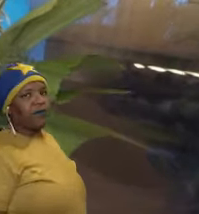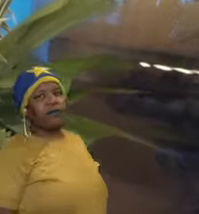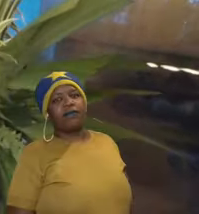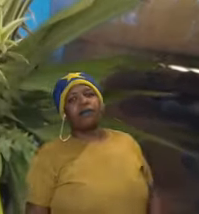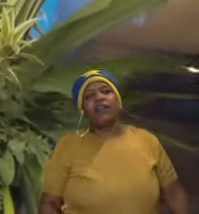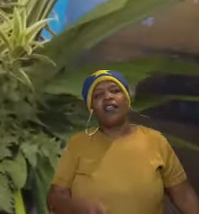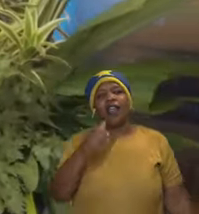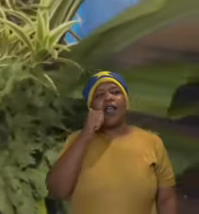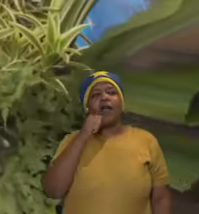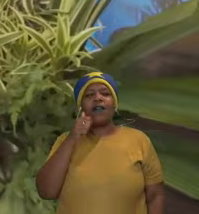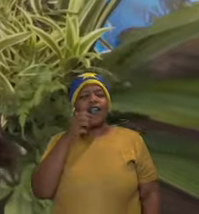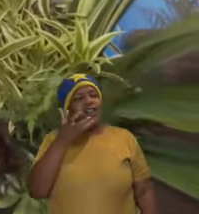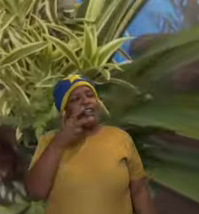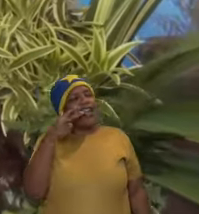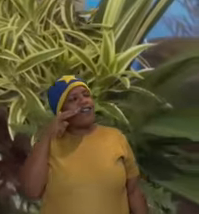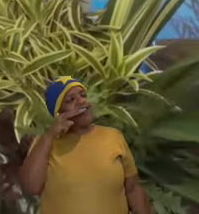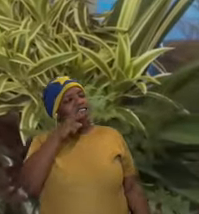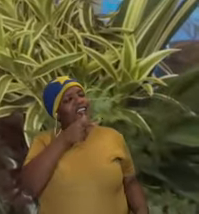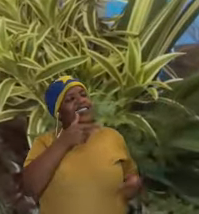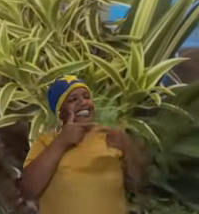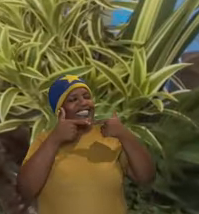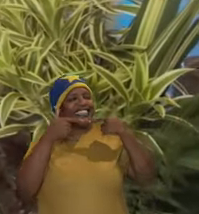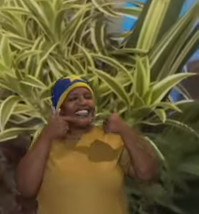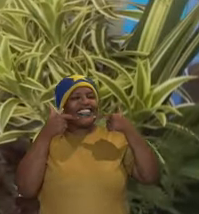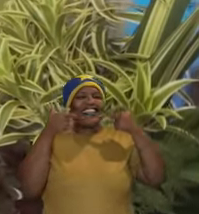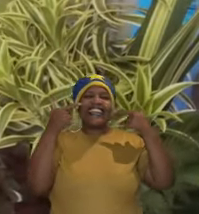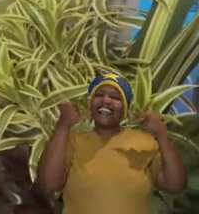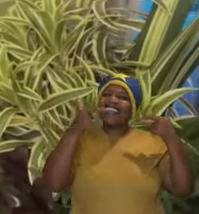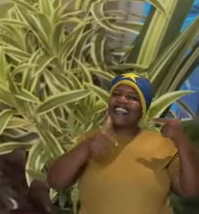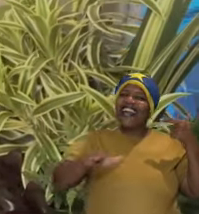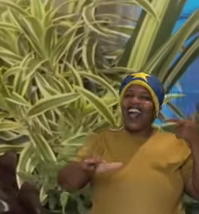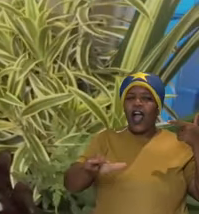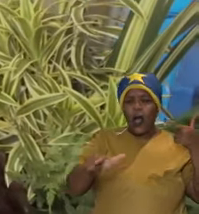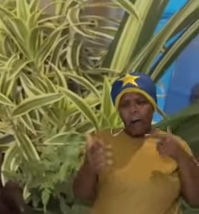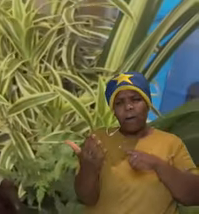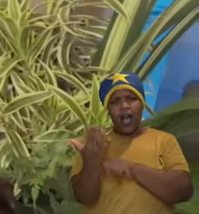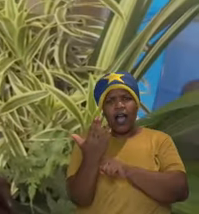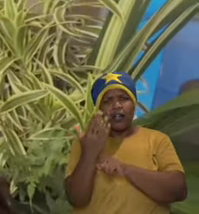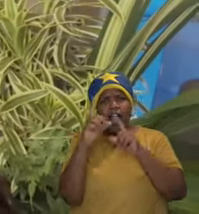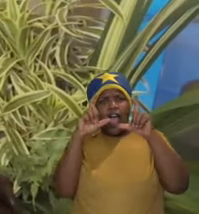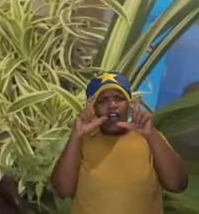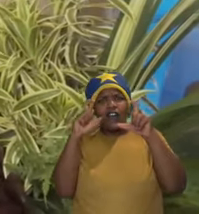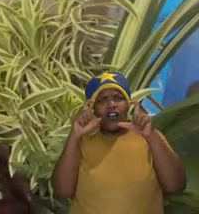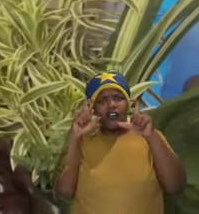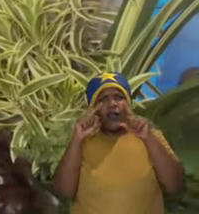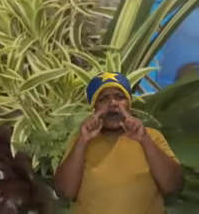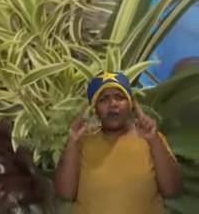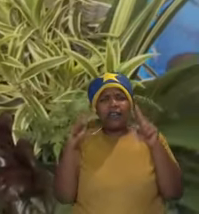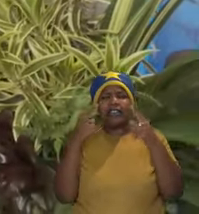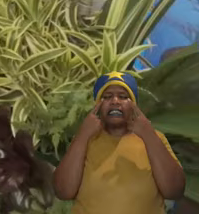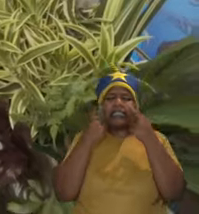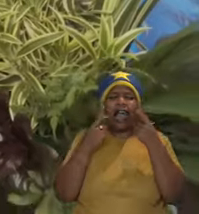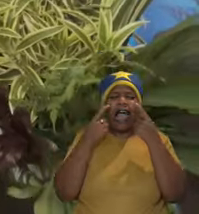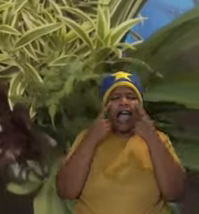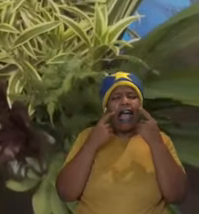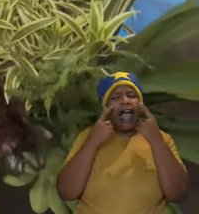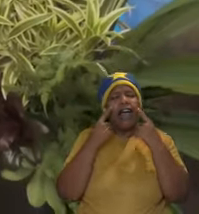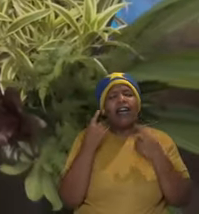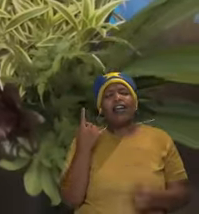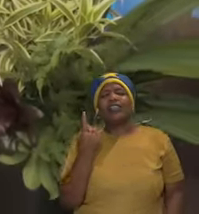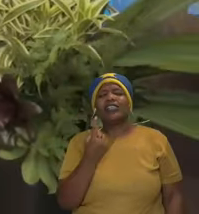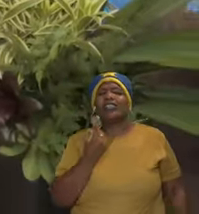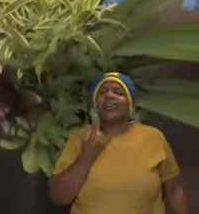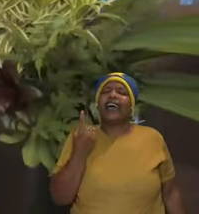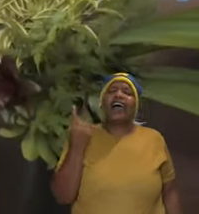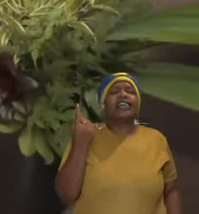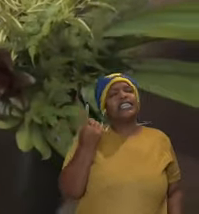Queria te ver sorrir de novo. Manda uma foto pra mim. Em meio às crises chora a solidão.